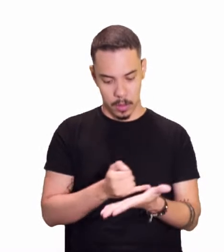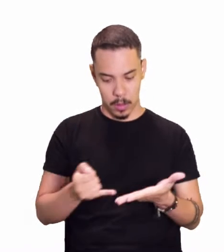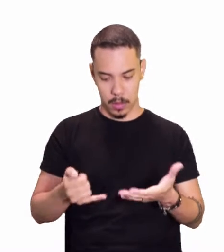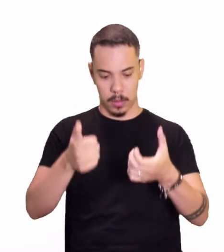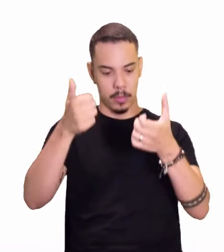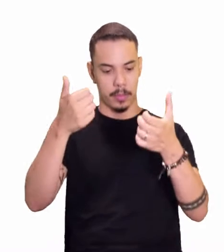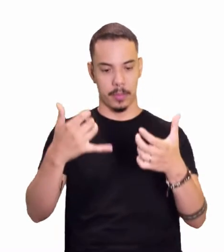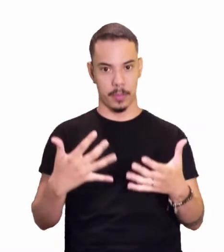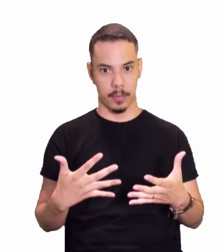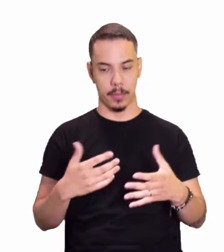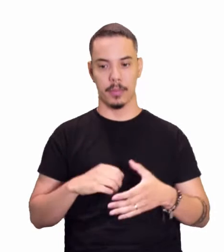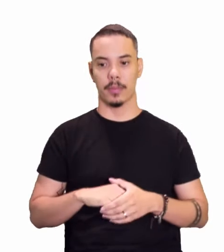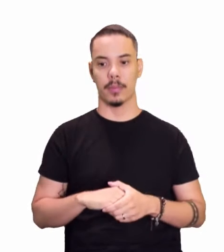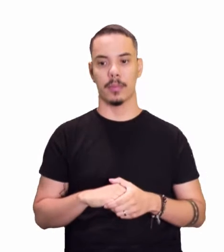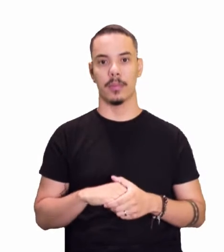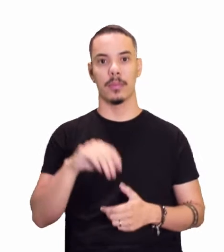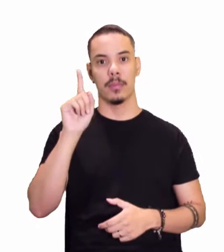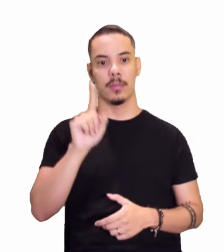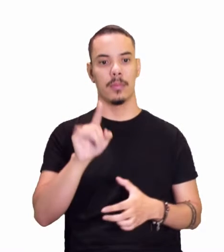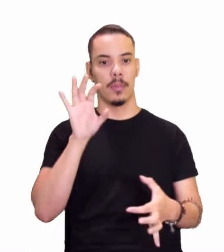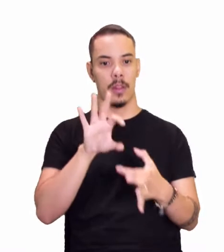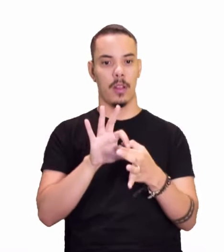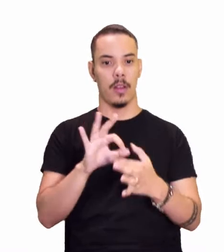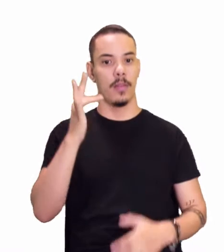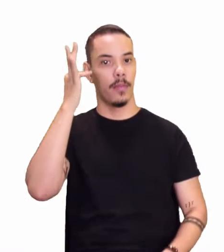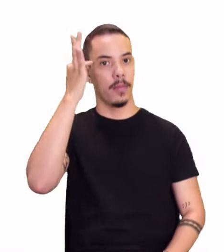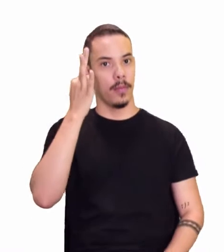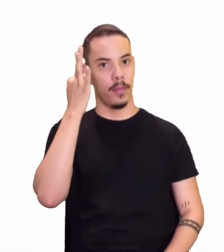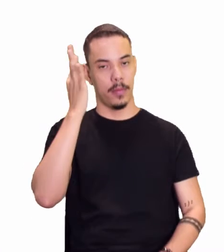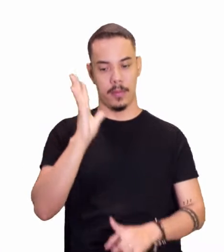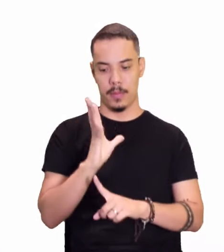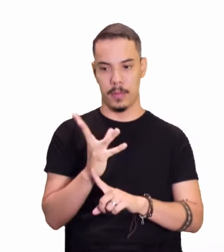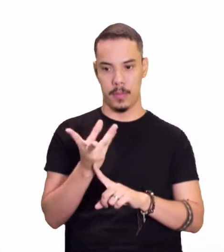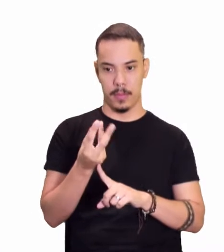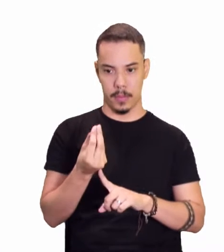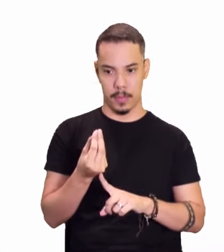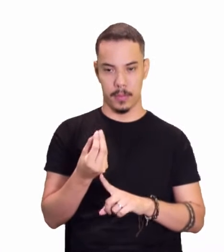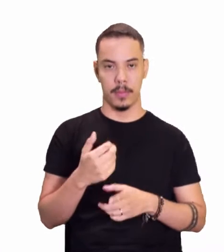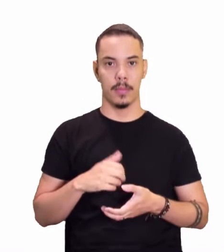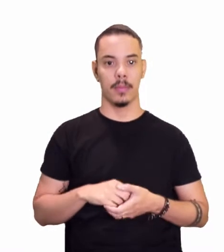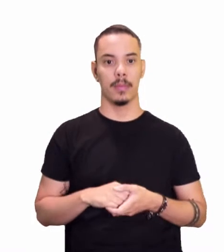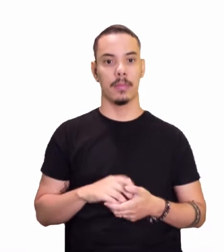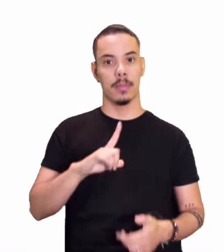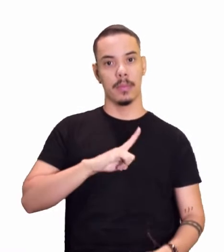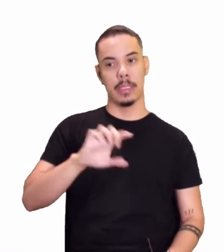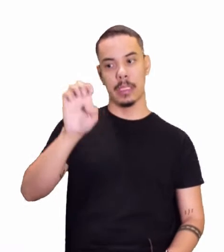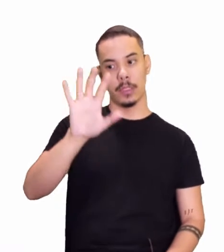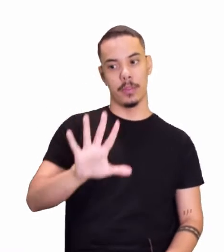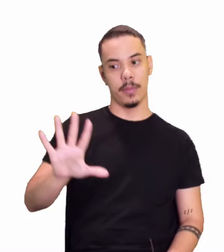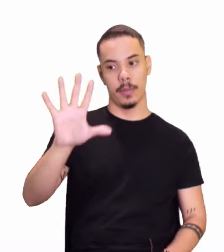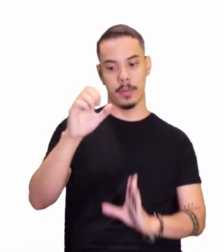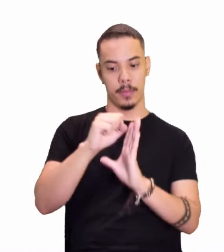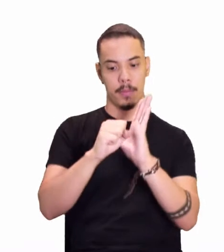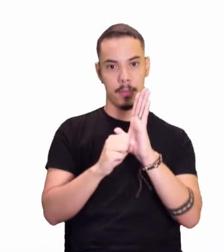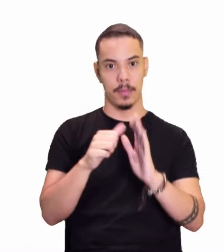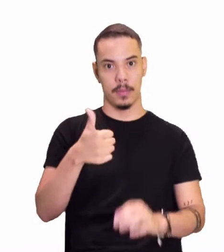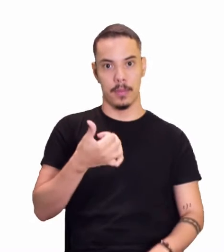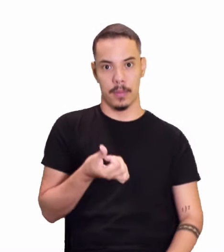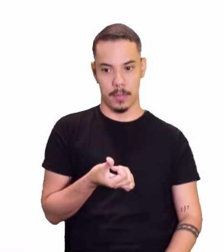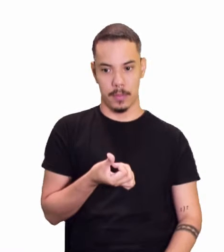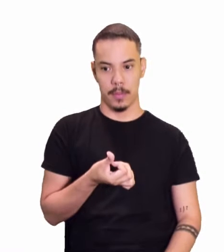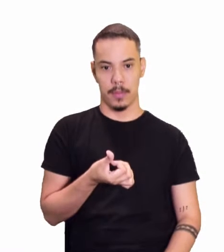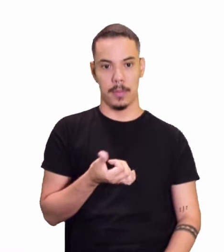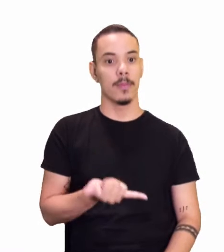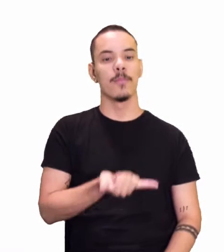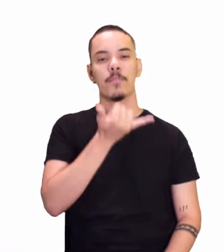sobre humanismo. Uma corrente filosófica e artística, tá? Lá da Europa do século XVI.